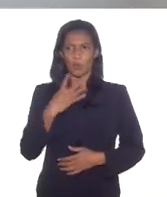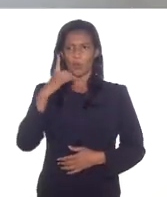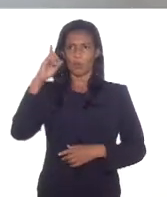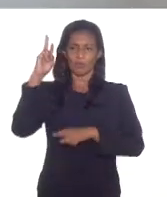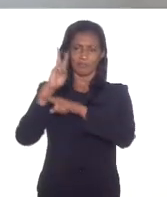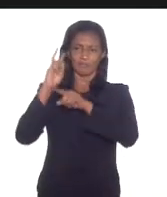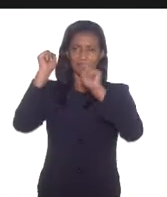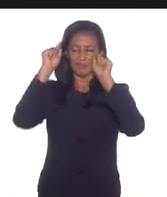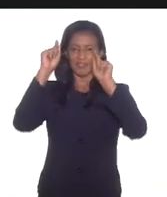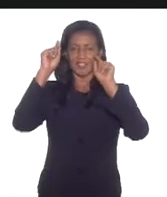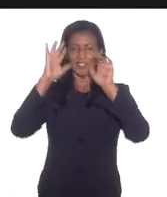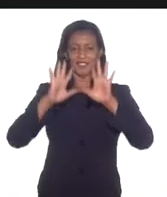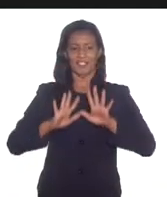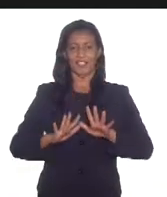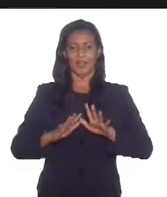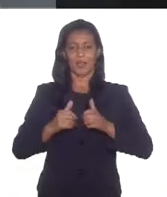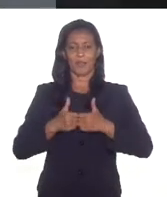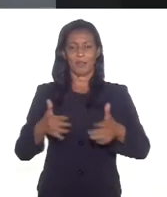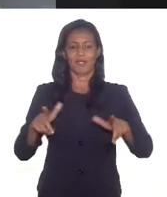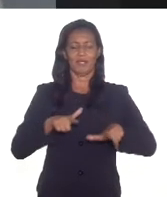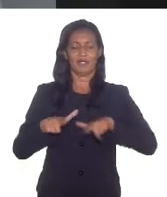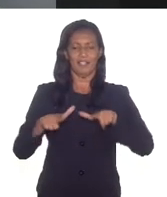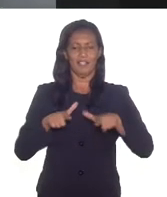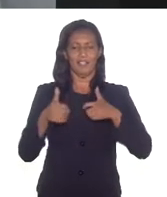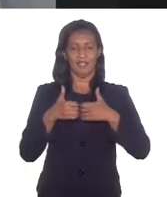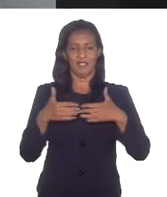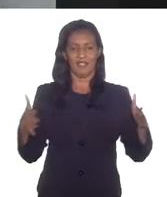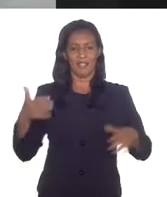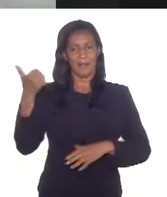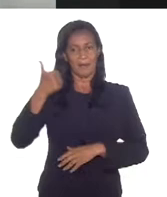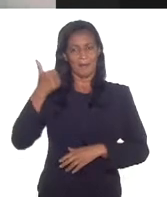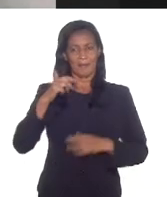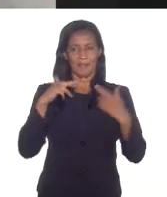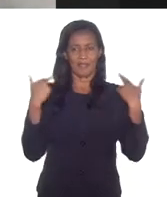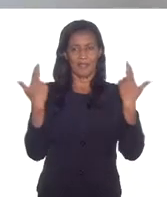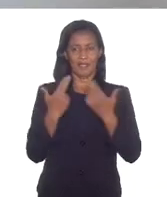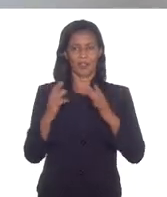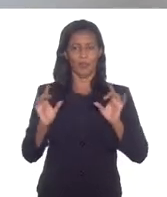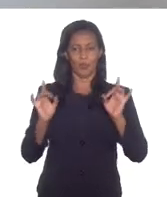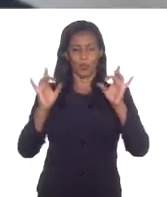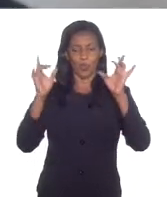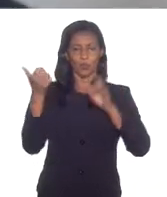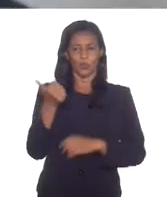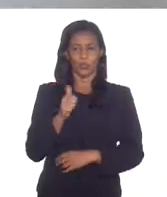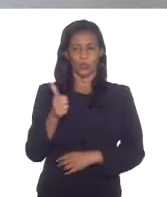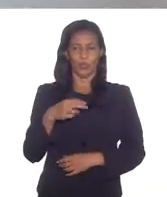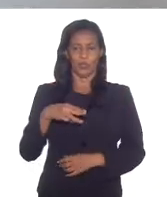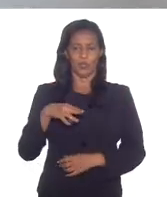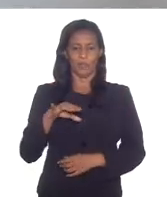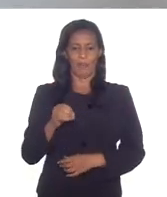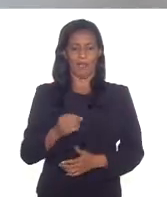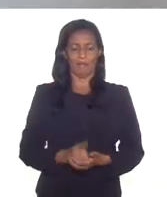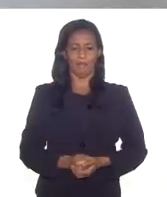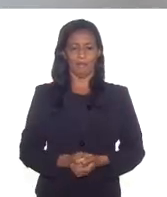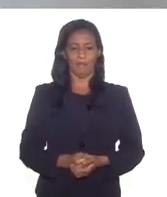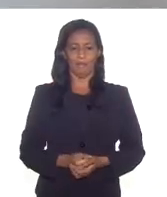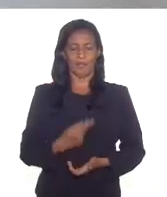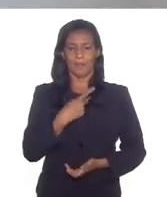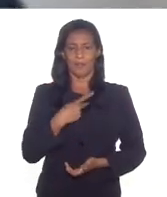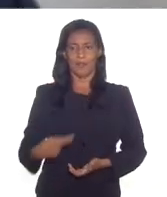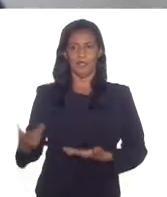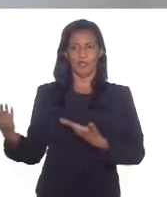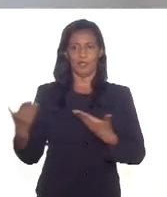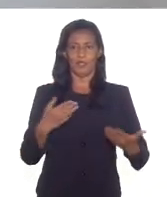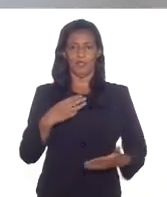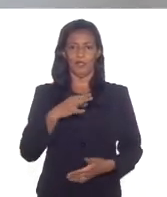Deus, estamos nos nossos trabalhos. Está aberta a primeira sessão extraordinária do dia 11 de maio. A presidência convida a deputada Marta